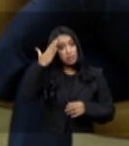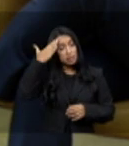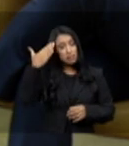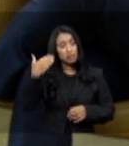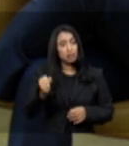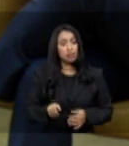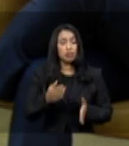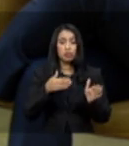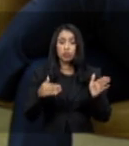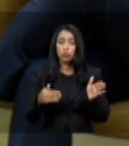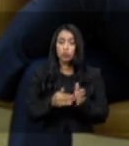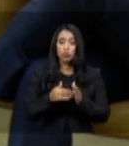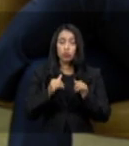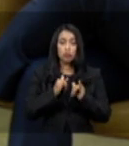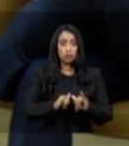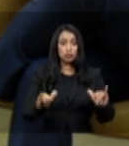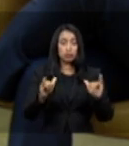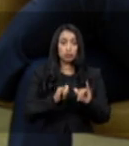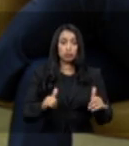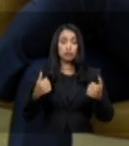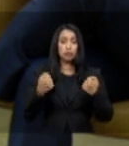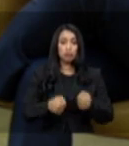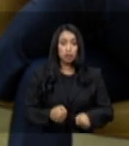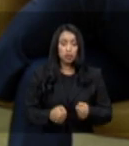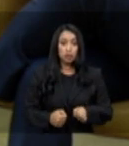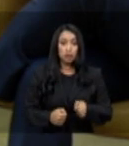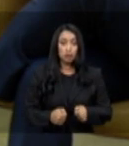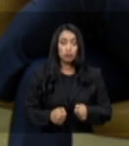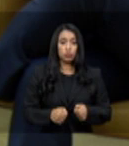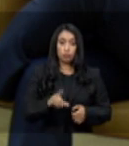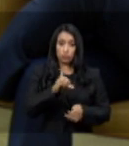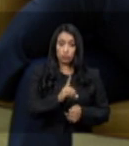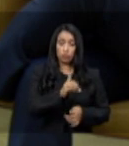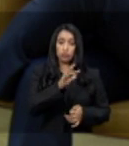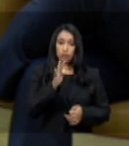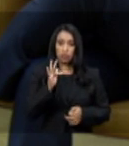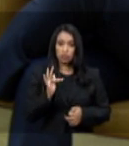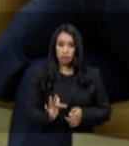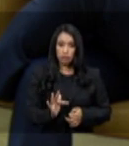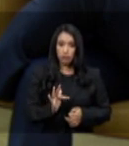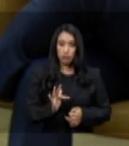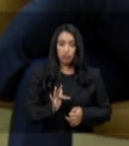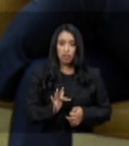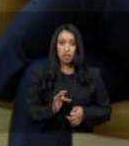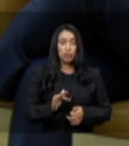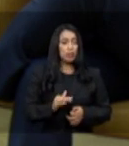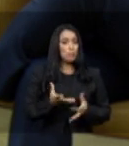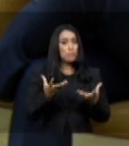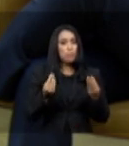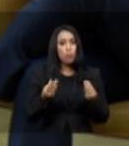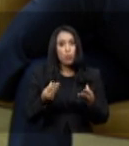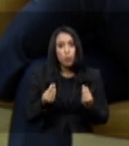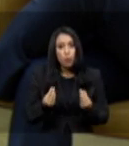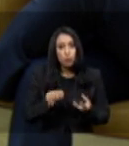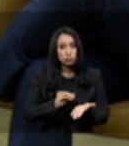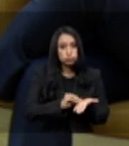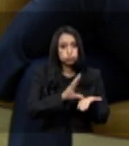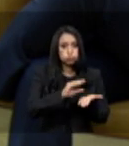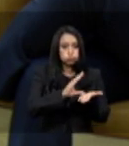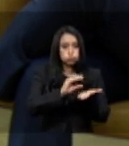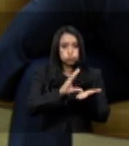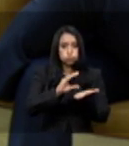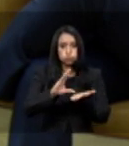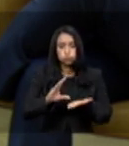de posse de todas as informações necessárias no âmbito do distrito federal neste momento já se chega a centenas de pedidos de